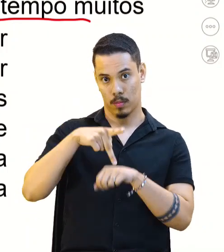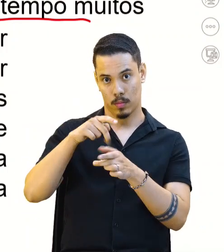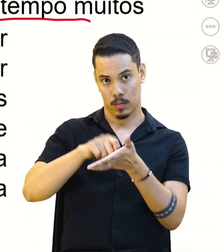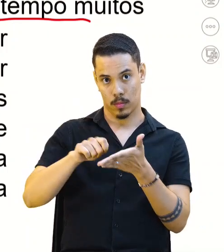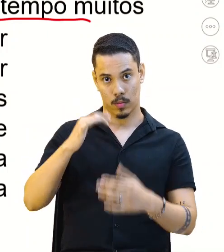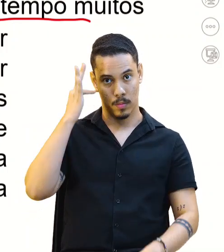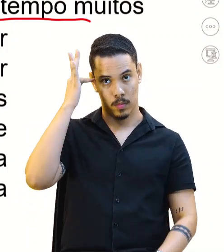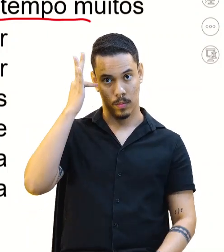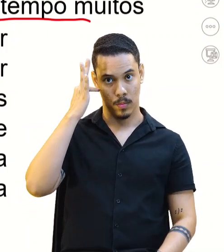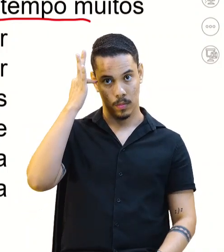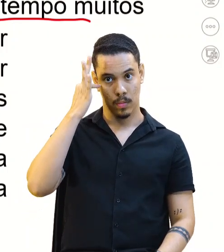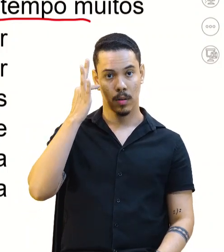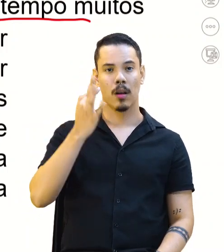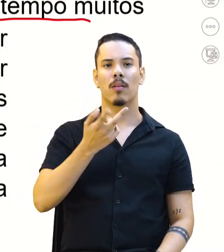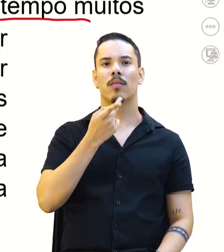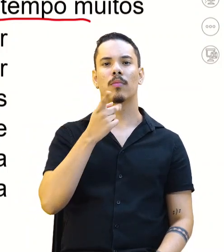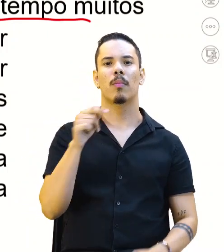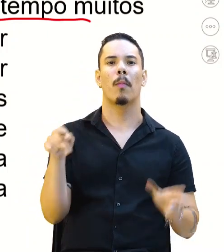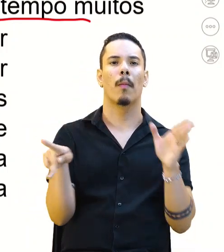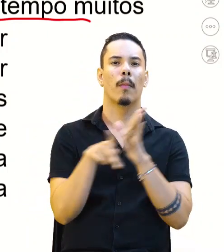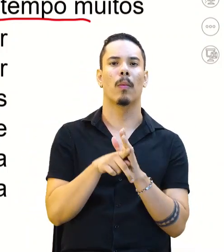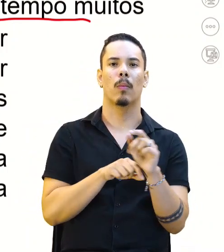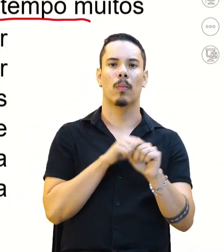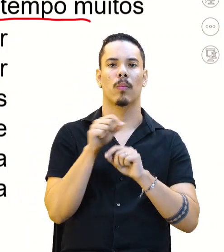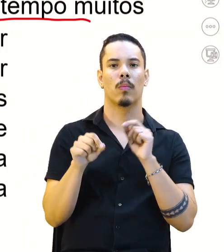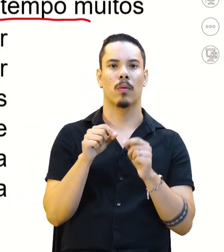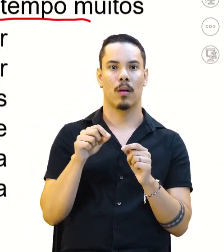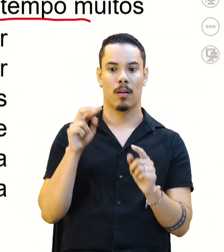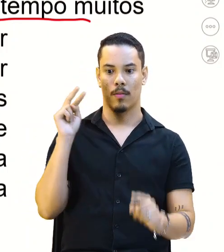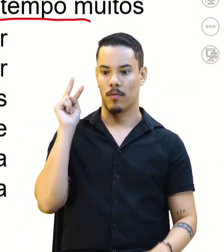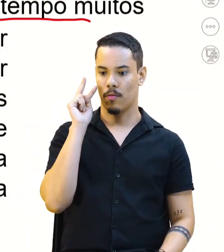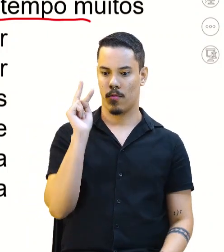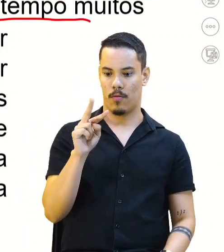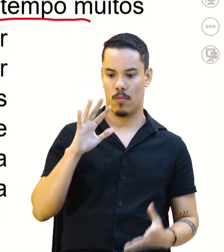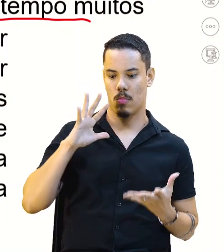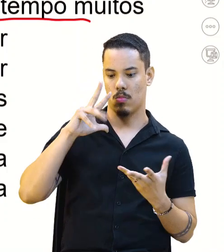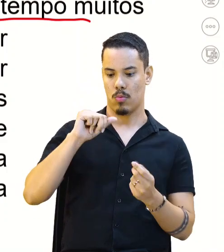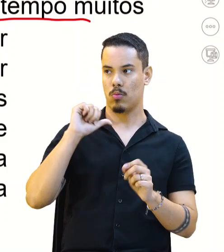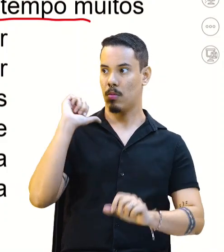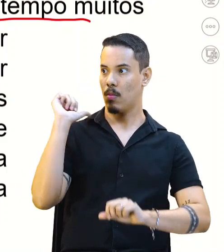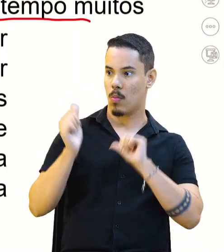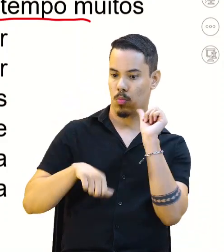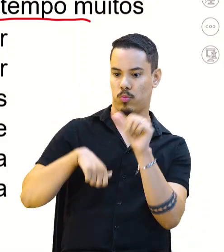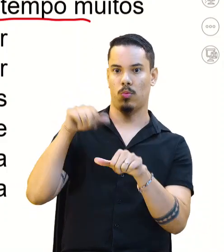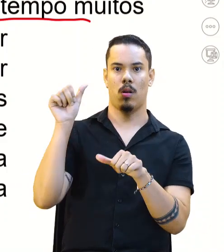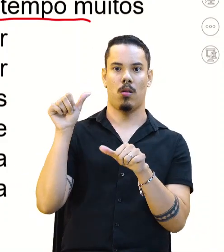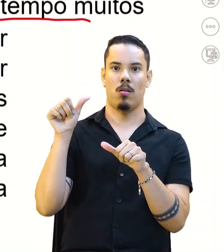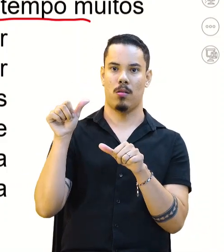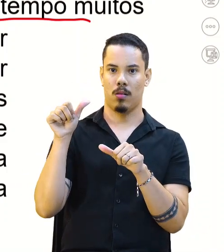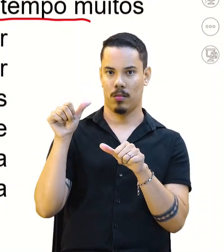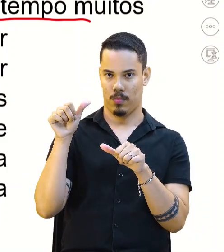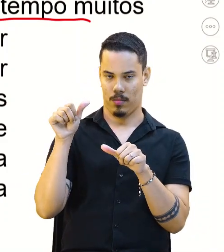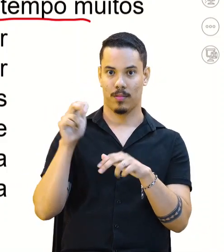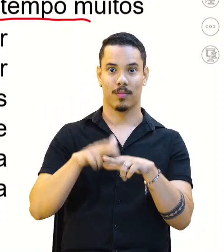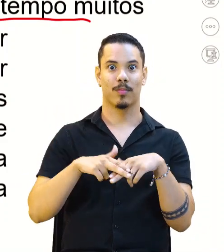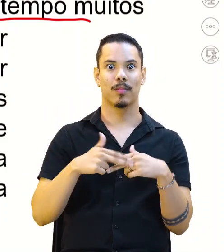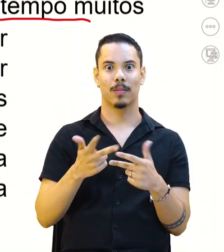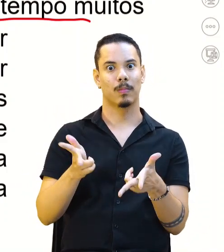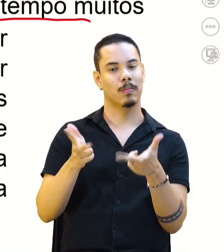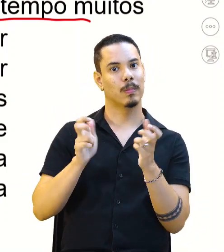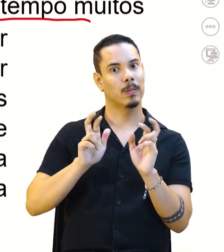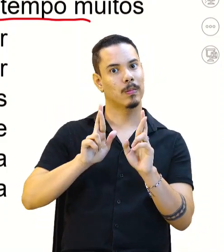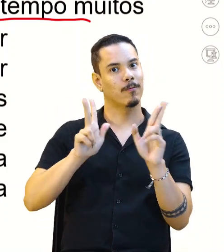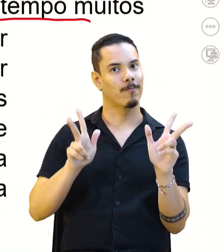Ponty, ela serve para ver e mudar nosso mundo. Gente, essa é ótima, né, Luciano? Uhum. Olha só a diferença dessa aqui